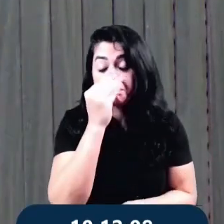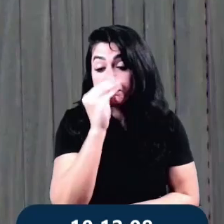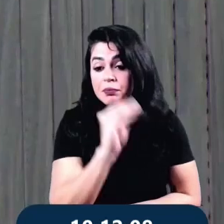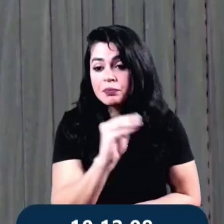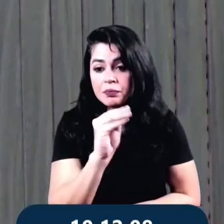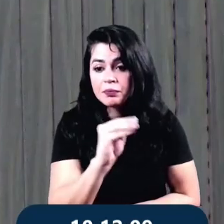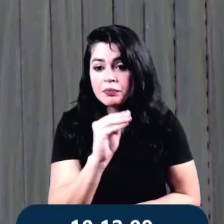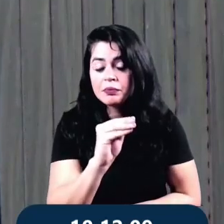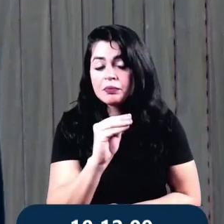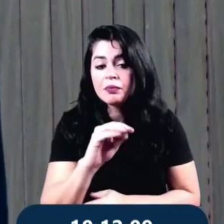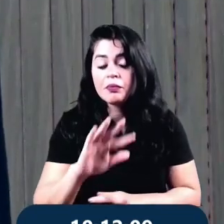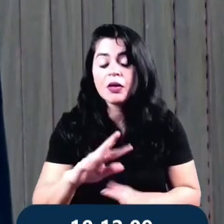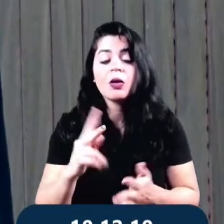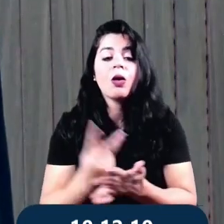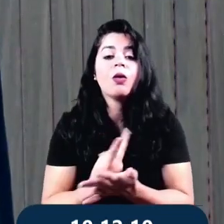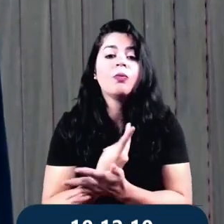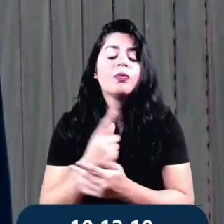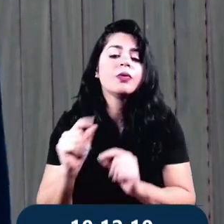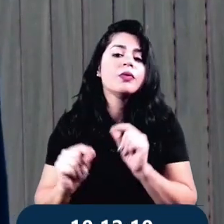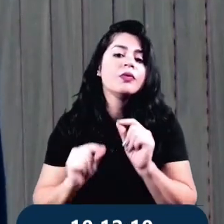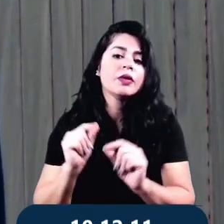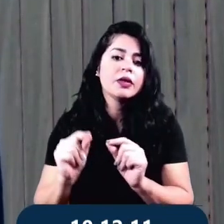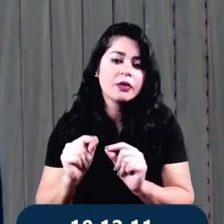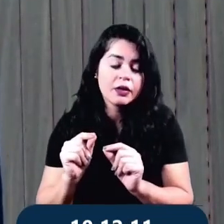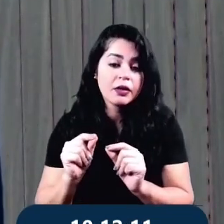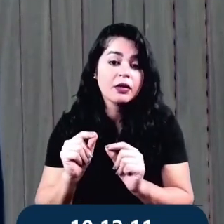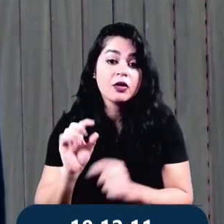3 boxes